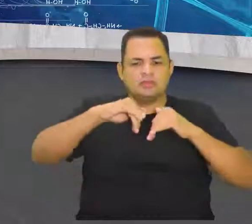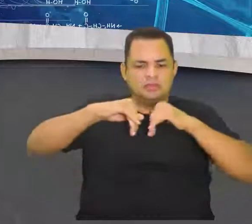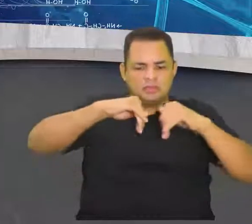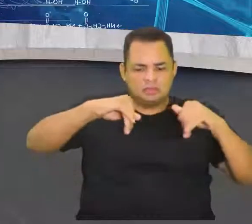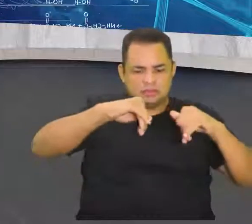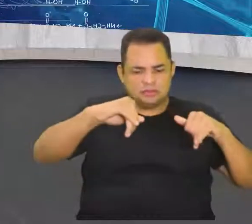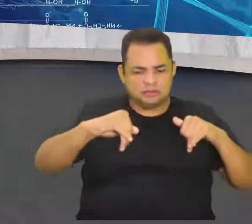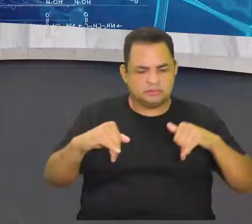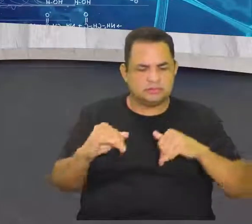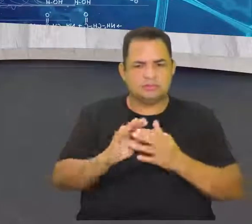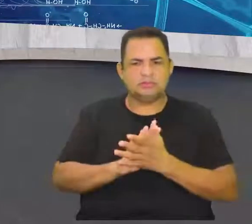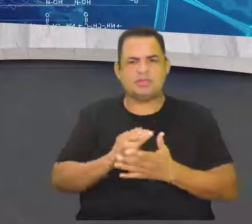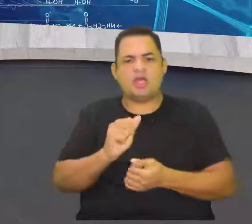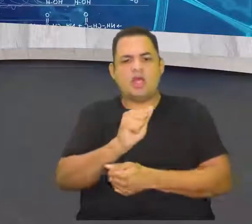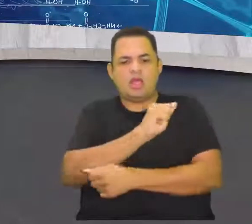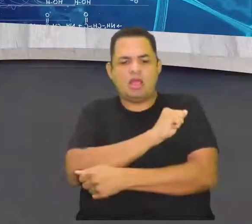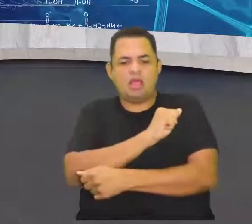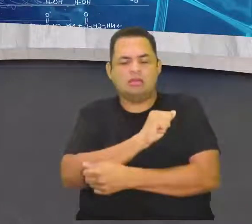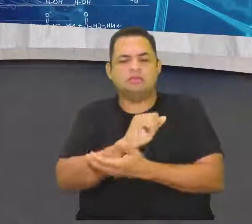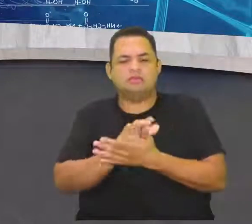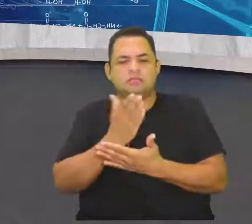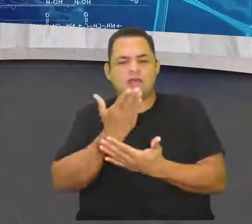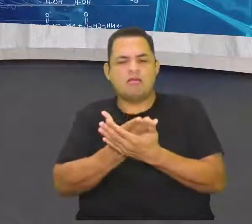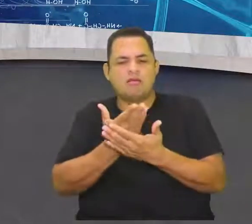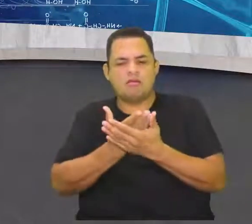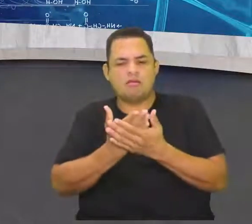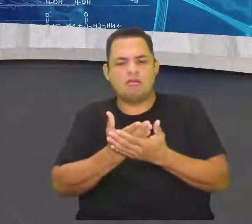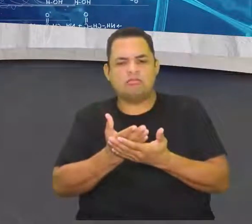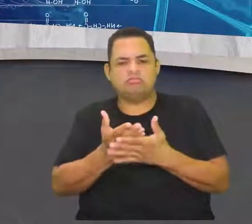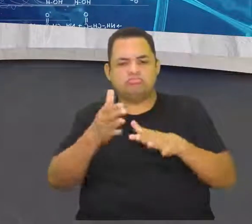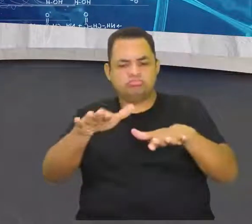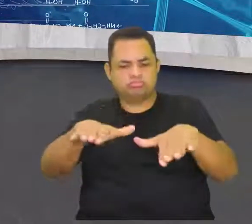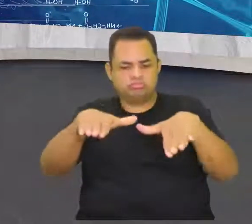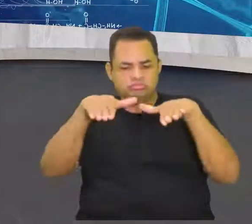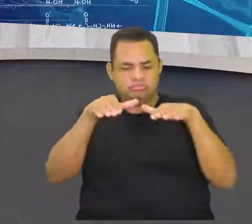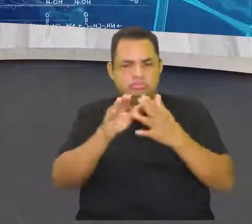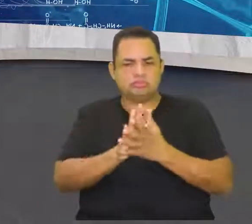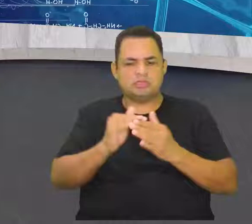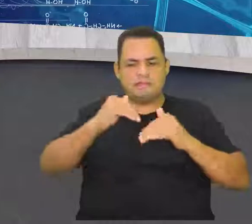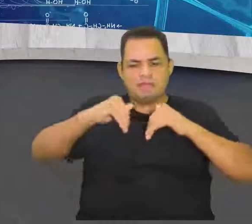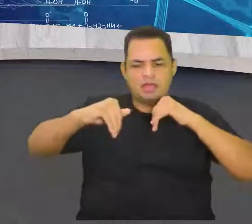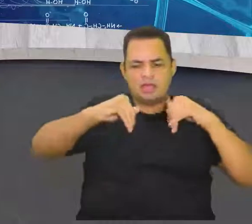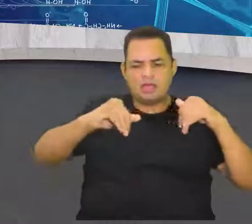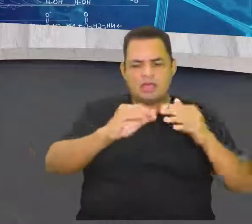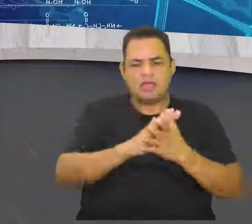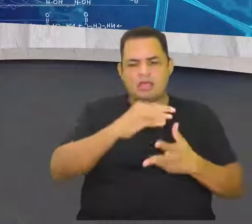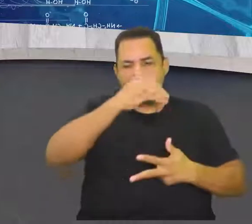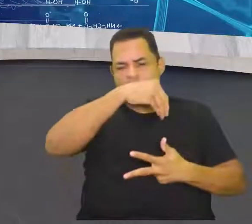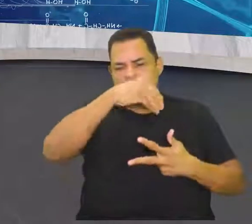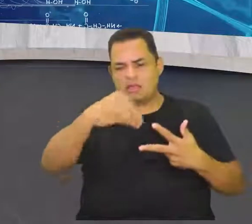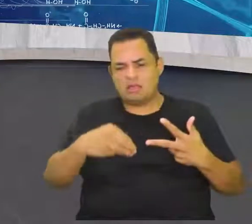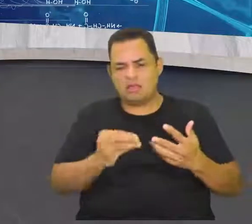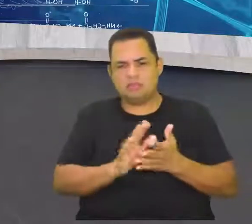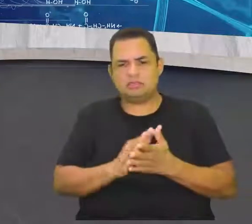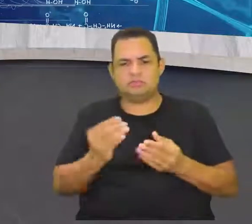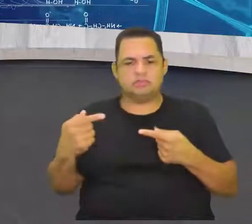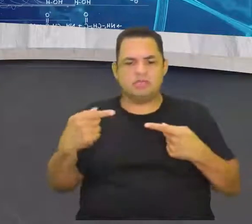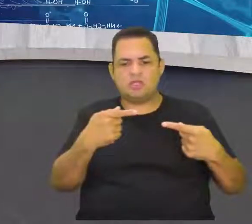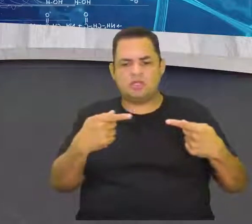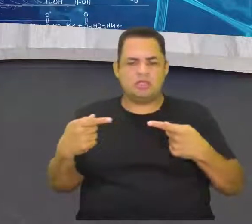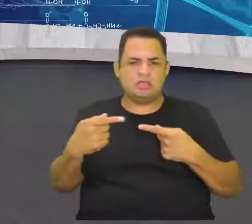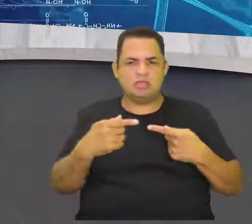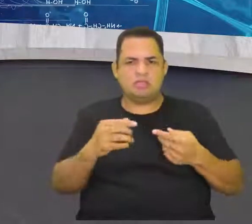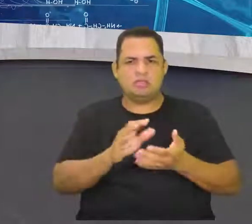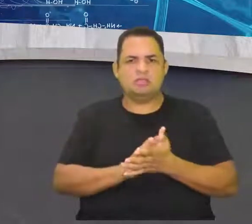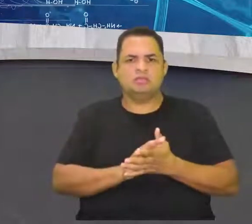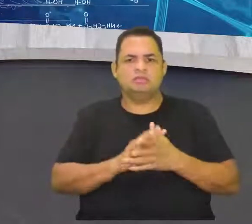separa, além dos nossos aulões, a gente separa durante a nossa aula questões do Enem que estão relacionadas ao